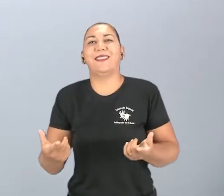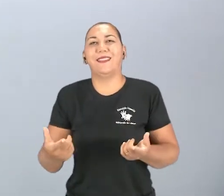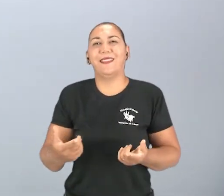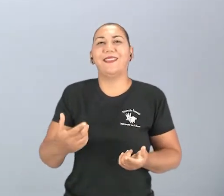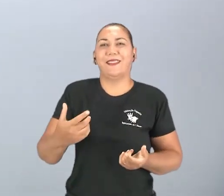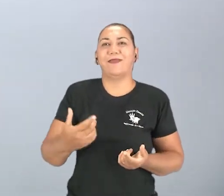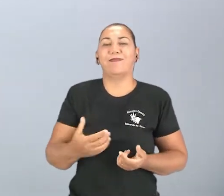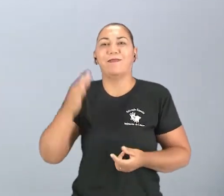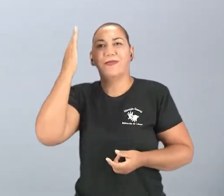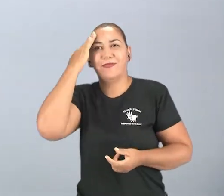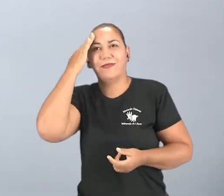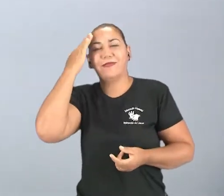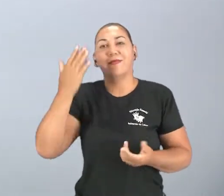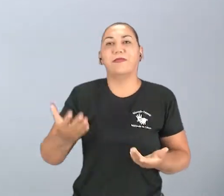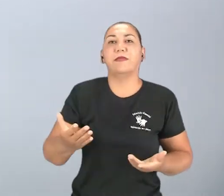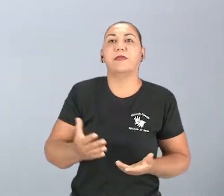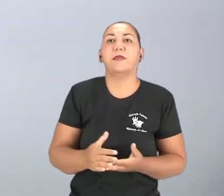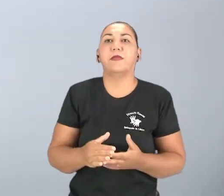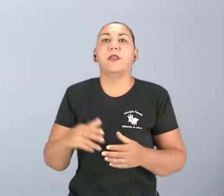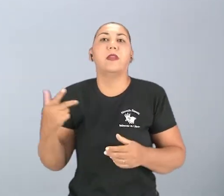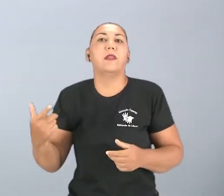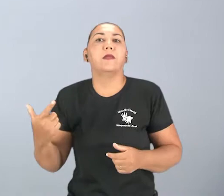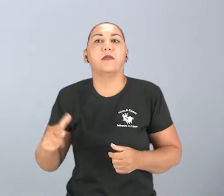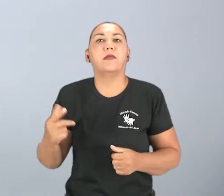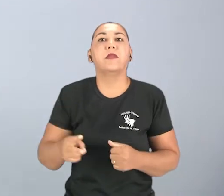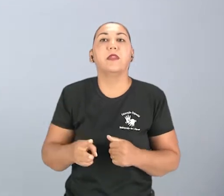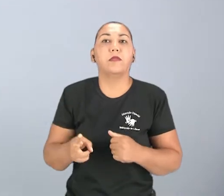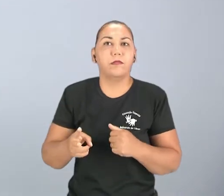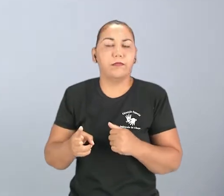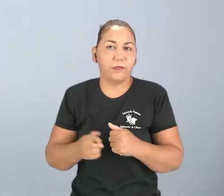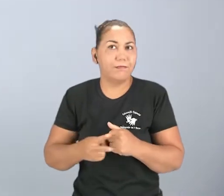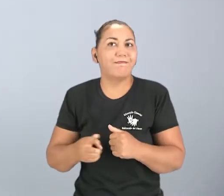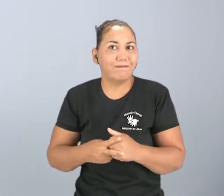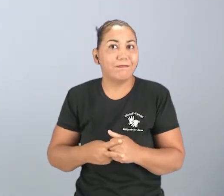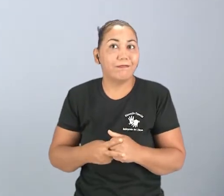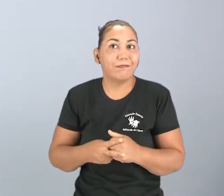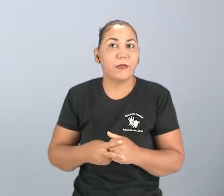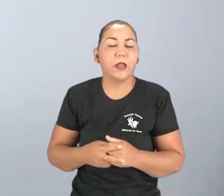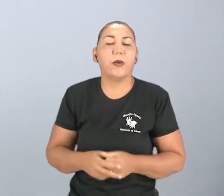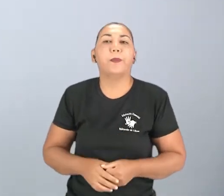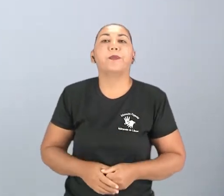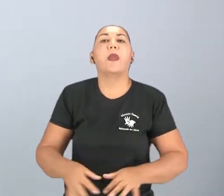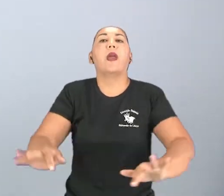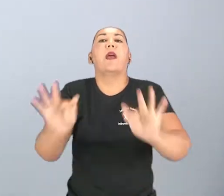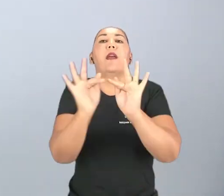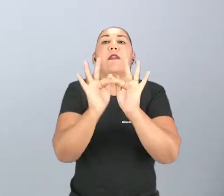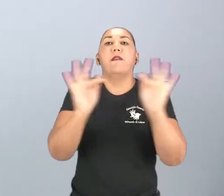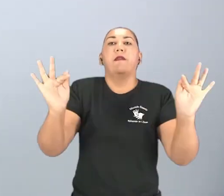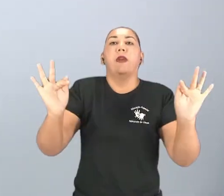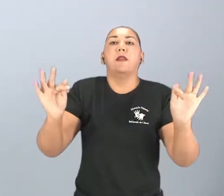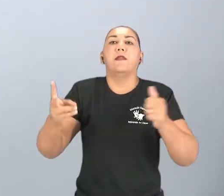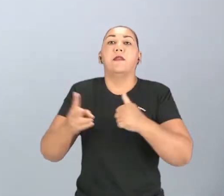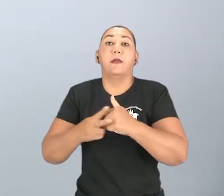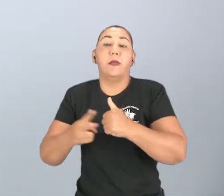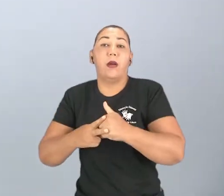é a frase nominal. A frase verbal, gente, olha o nome, frase verbal. Tem o